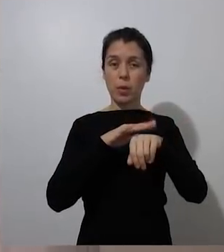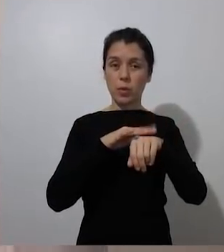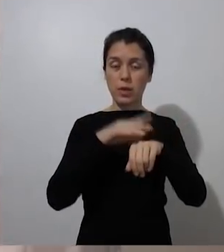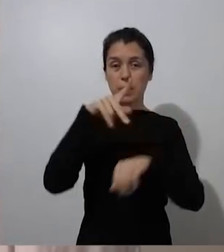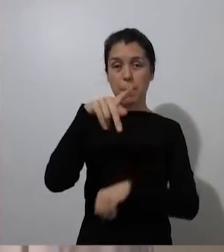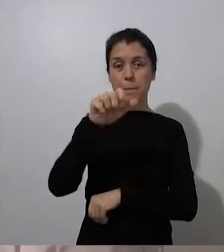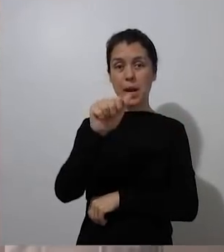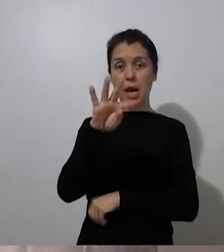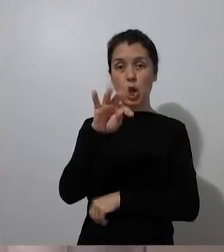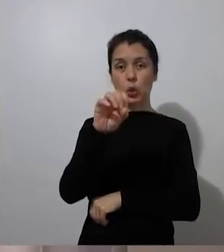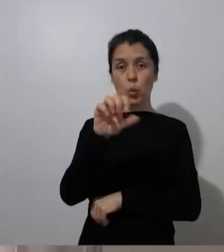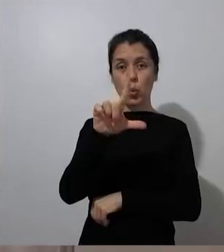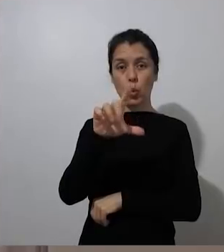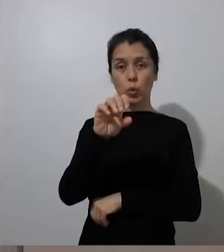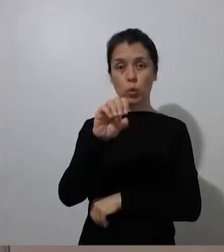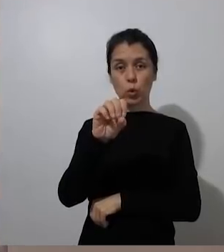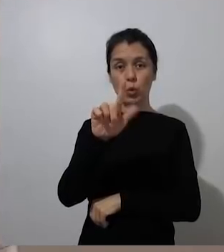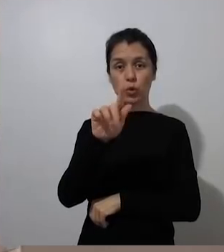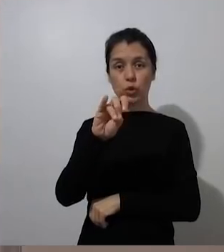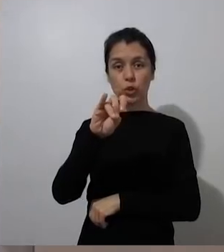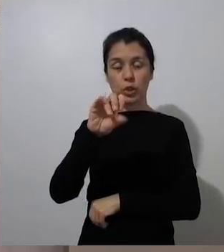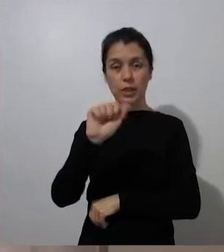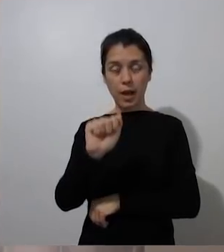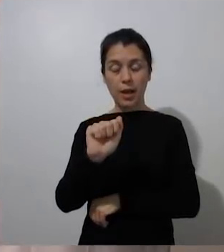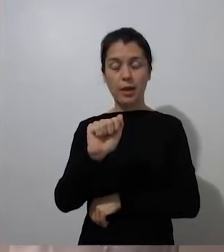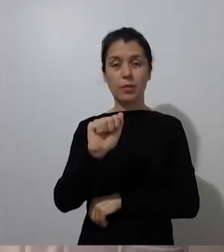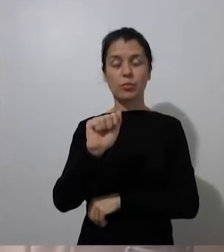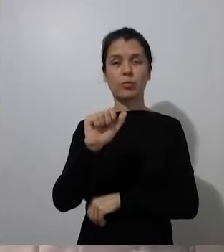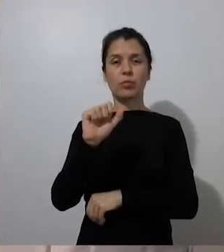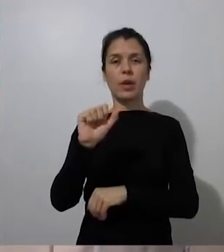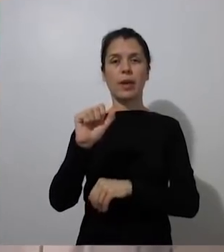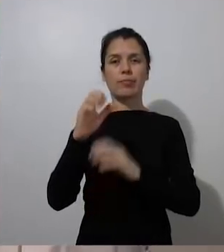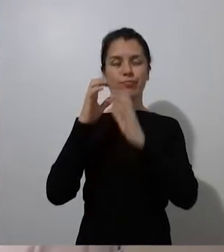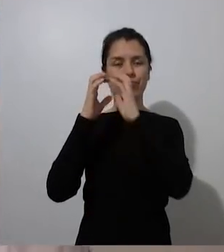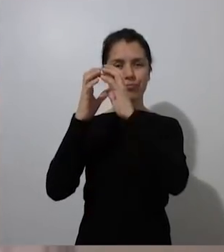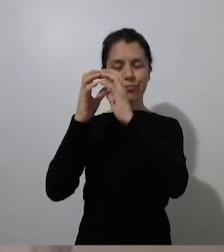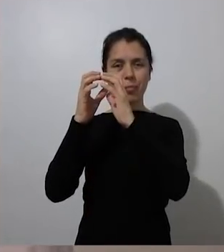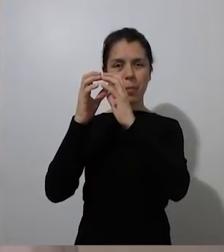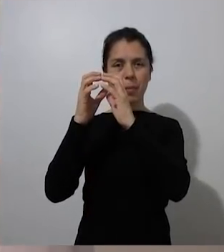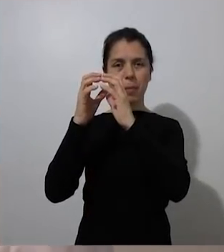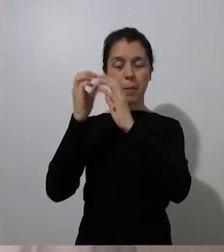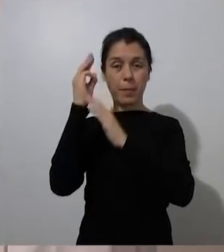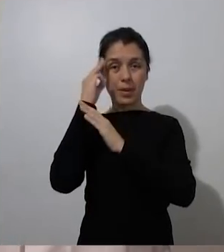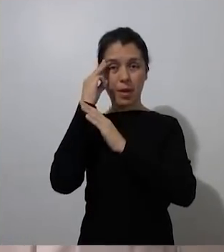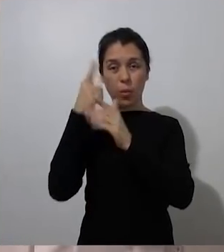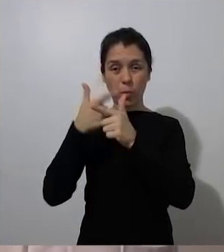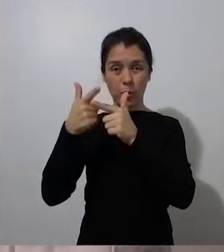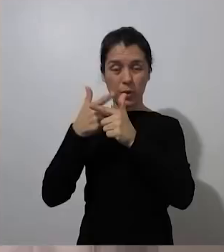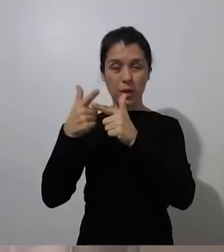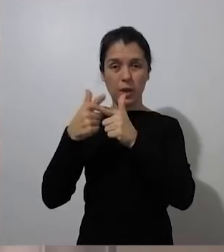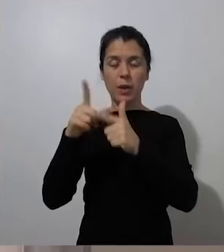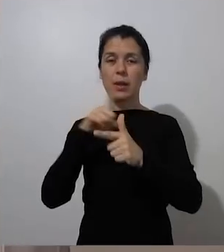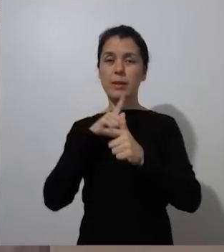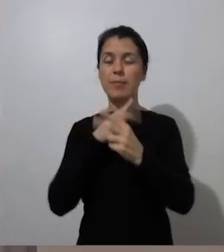comprovam hoje que elas têm, principalmente uma patologia em relação a transtorno mental, ela tem uma relação intrínseca